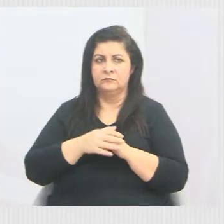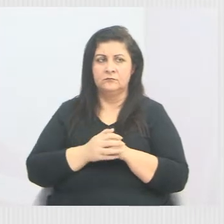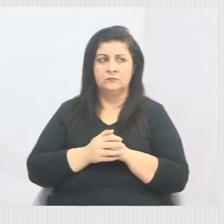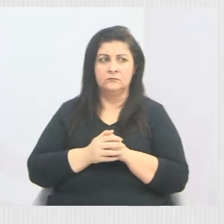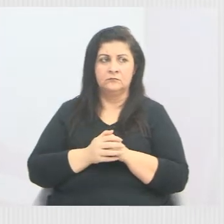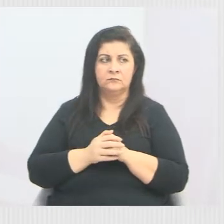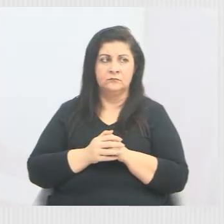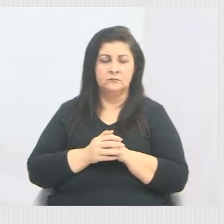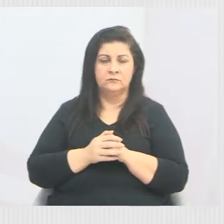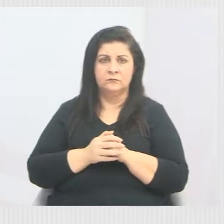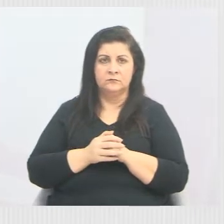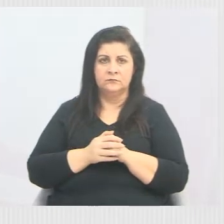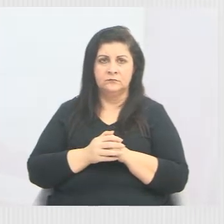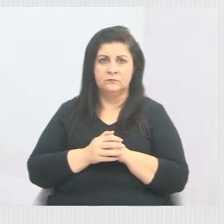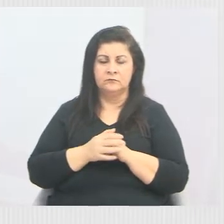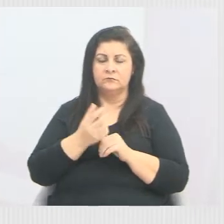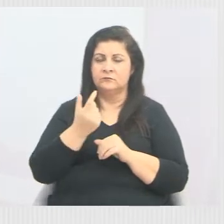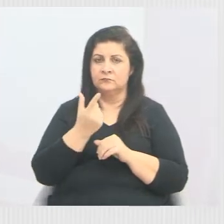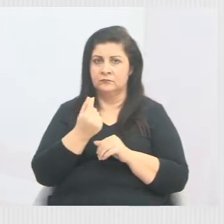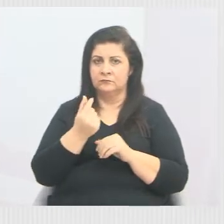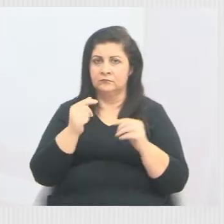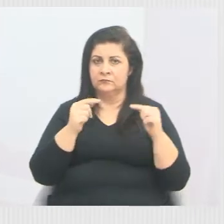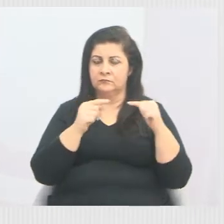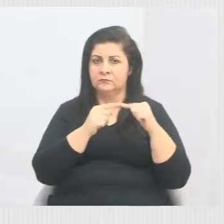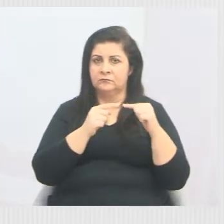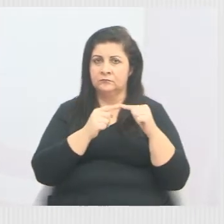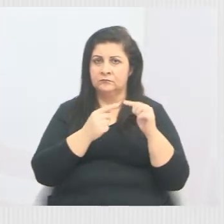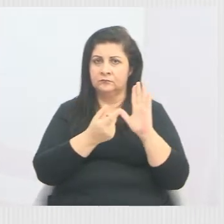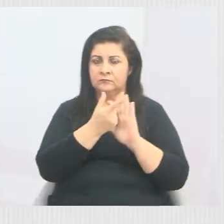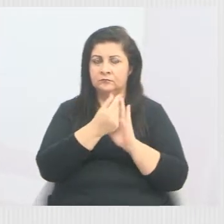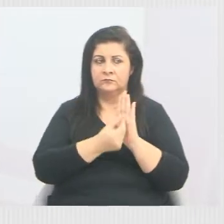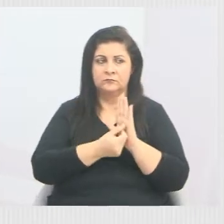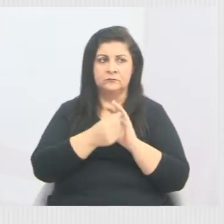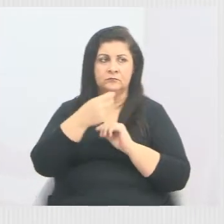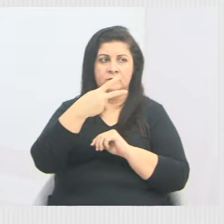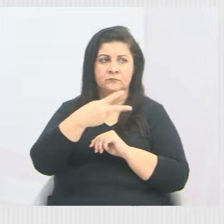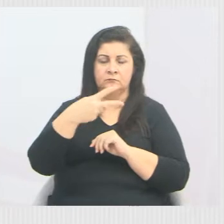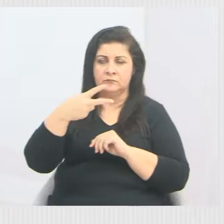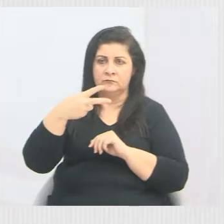38,53%. As receitas de capital, meta orçada